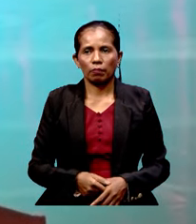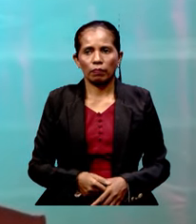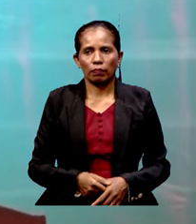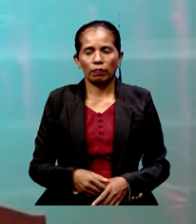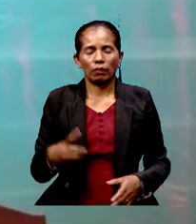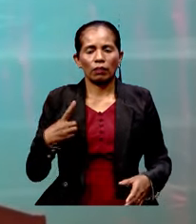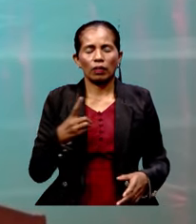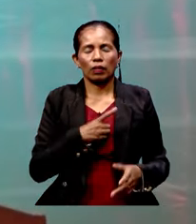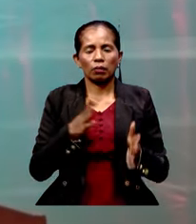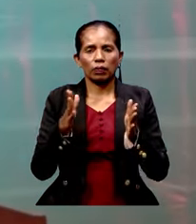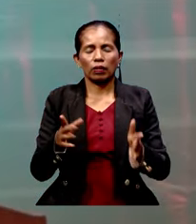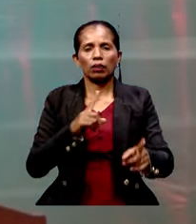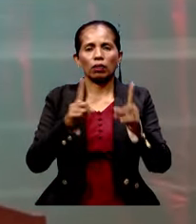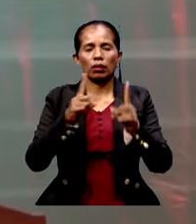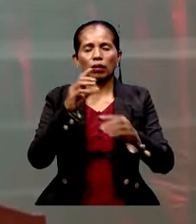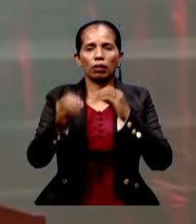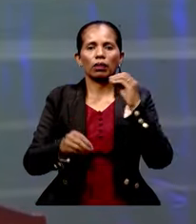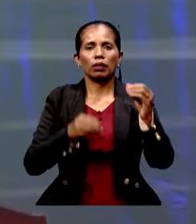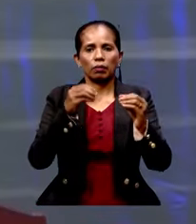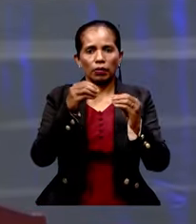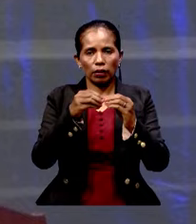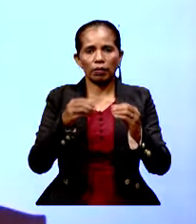Deputados falam com o Lia Conobá,